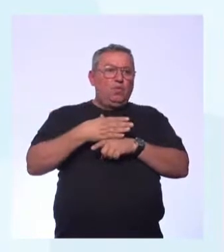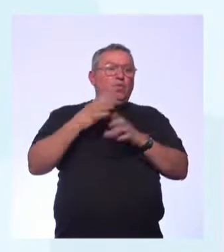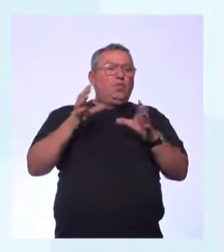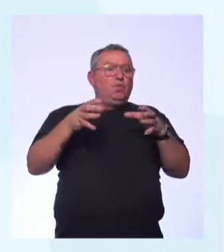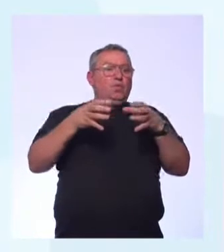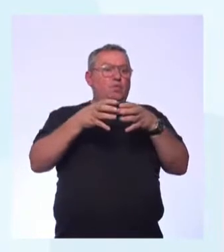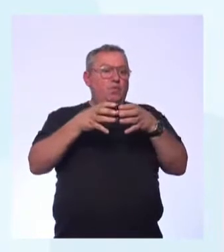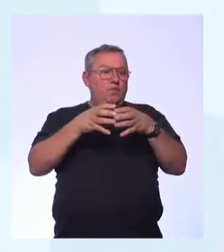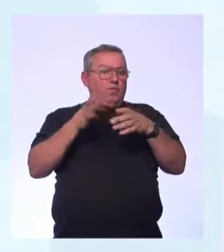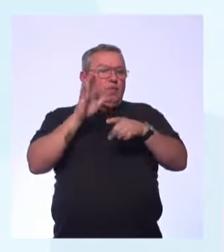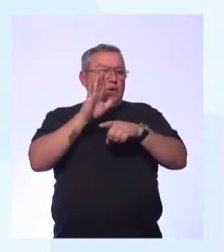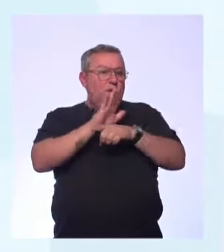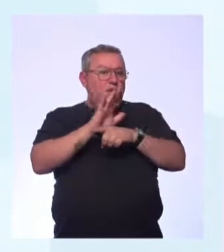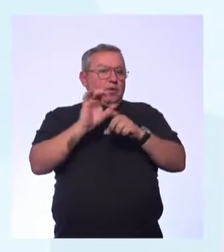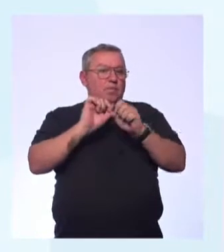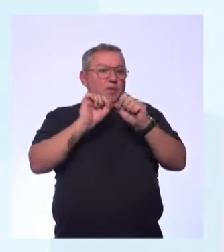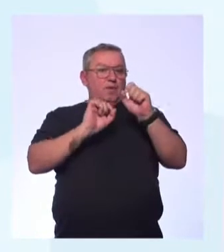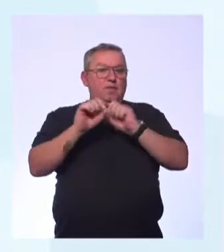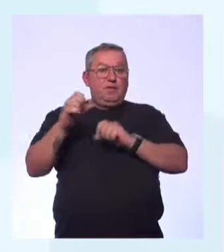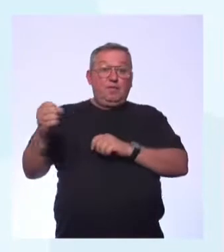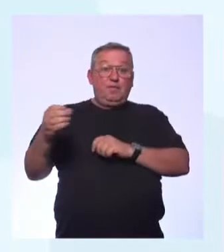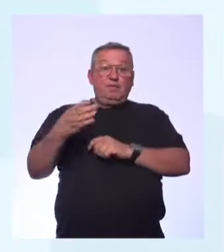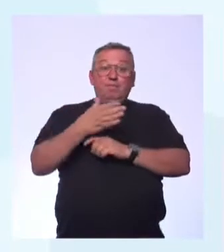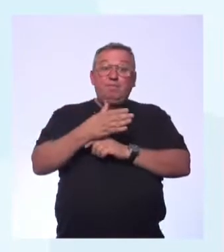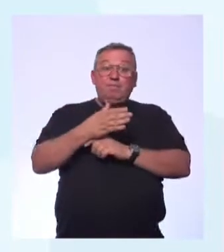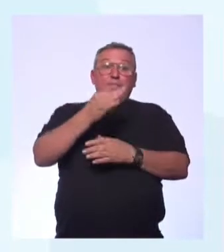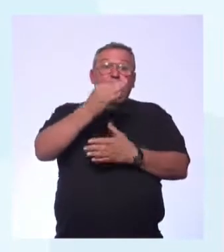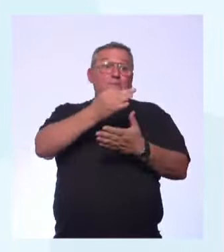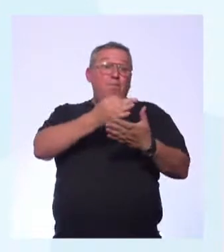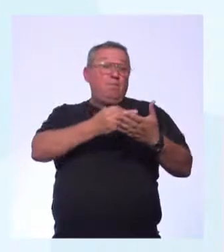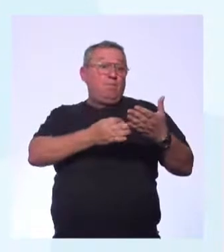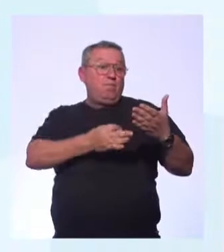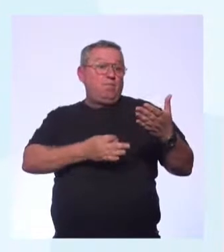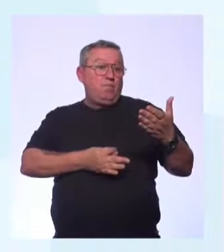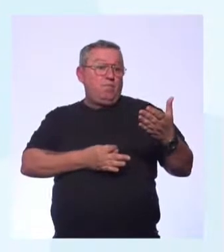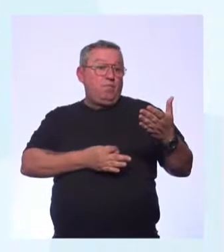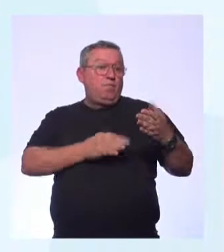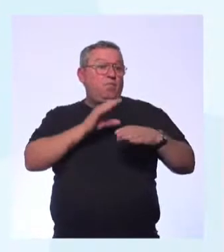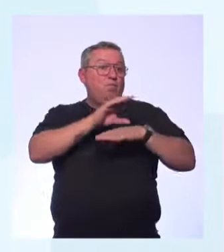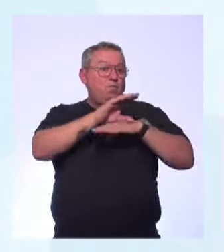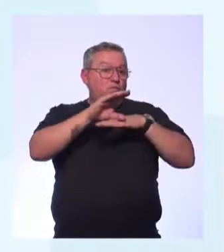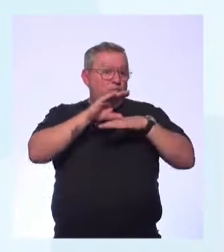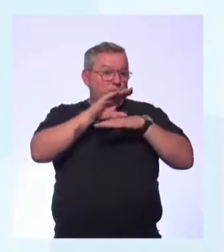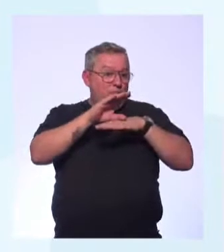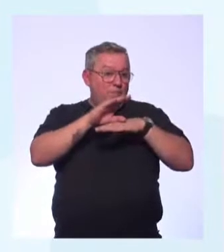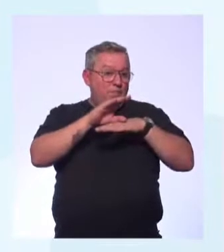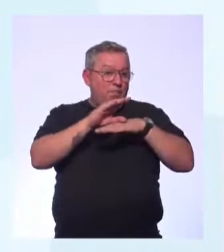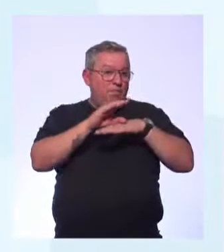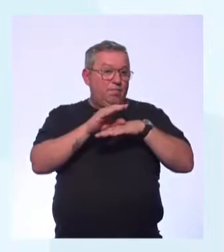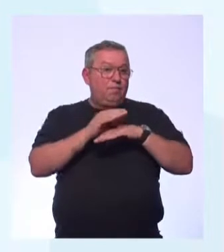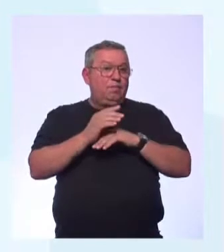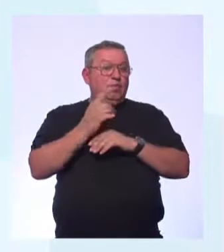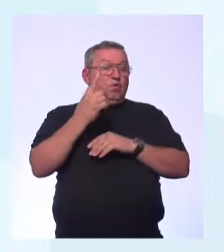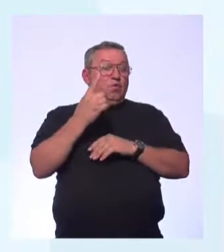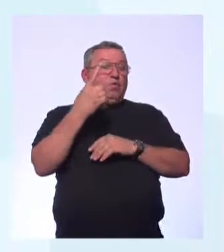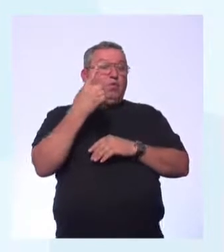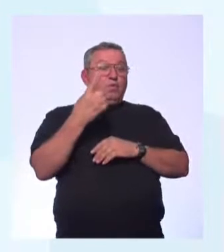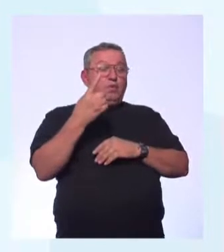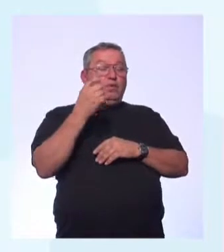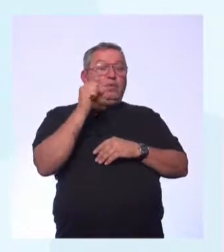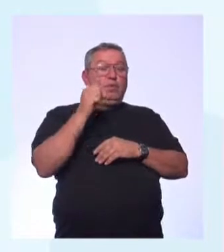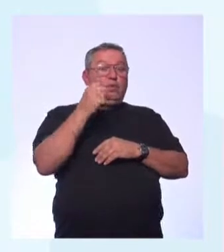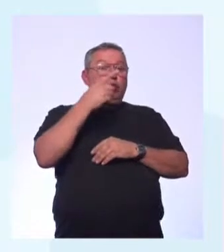novo grupo favorável a ele, para elaborar um novo texto constitucional. No ano